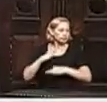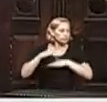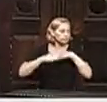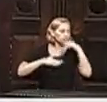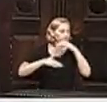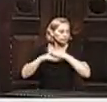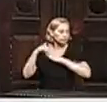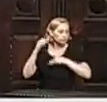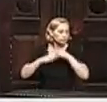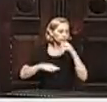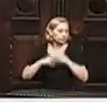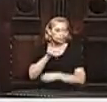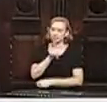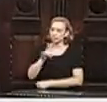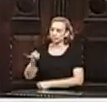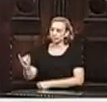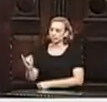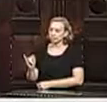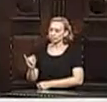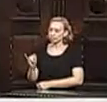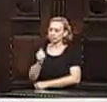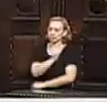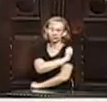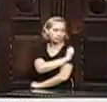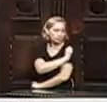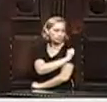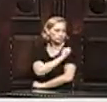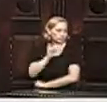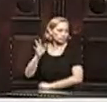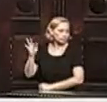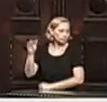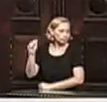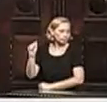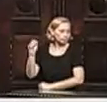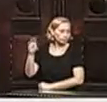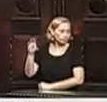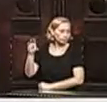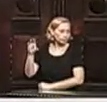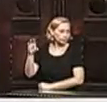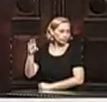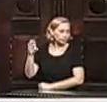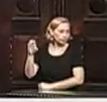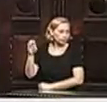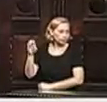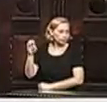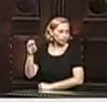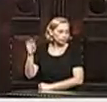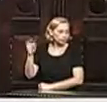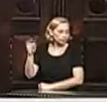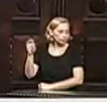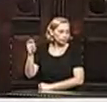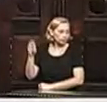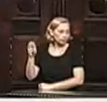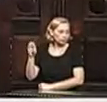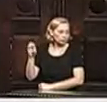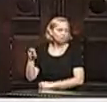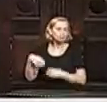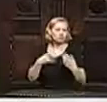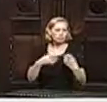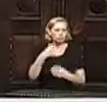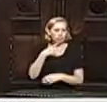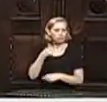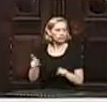profissionais e pais de alunos da FAETEC aqui nas galerias, quero manifestar